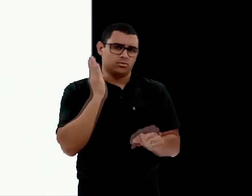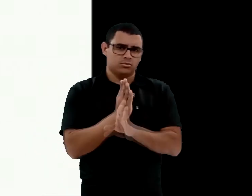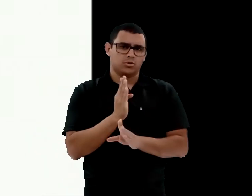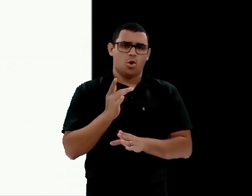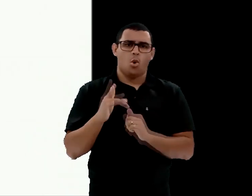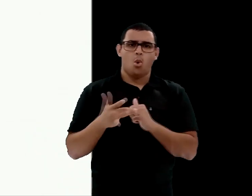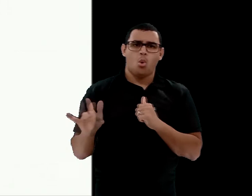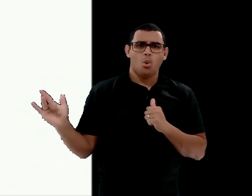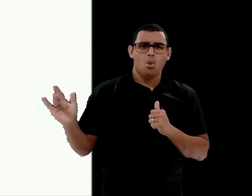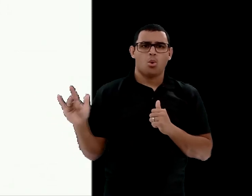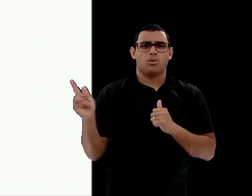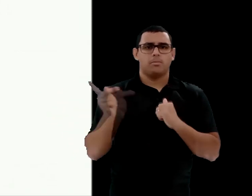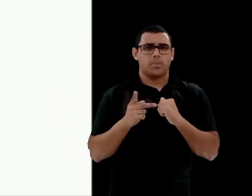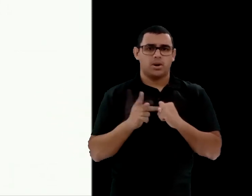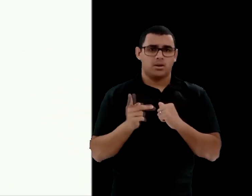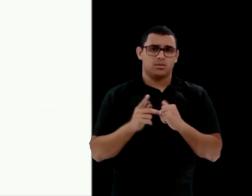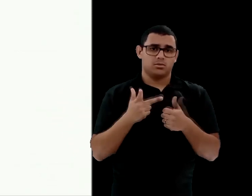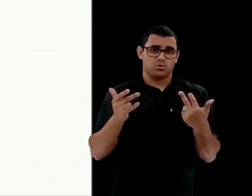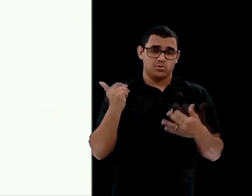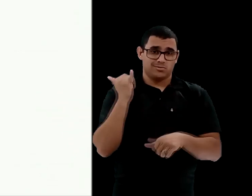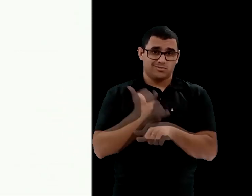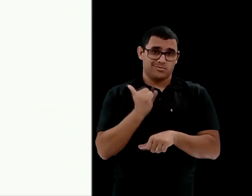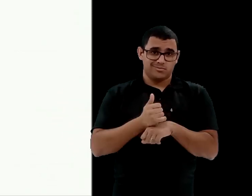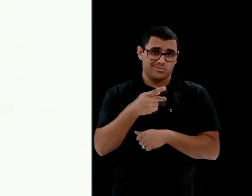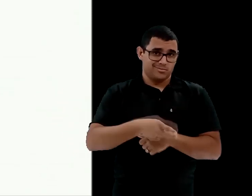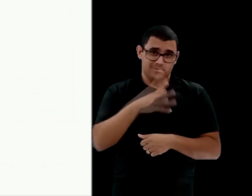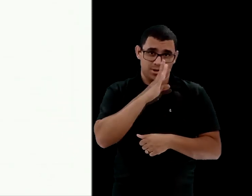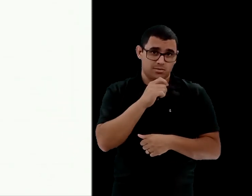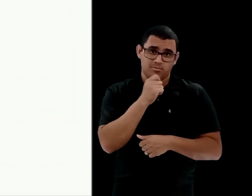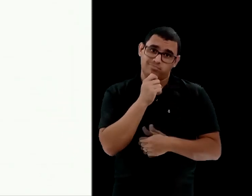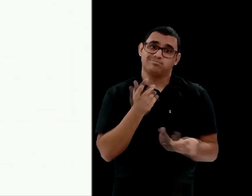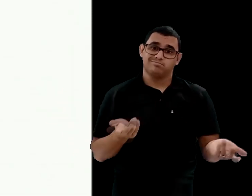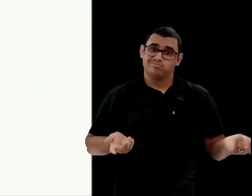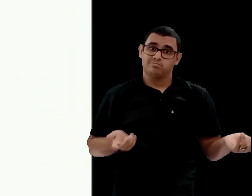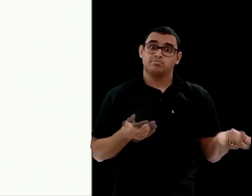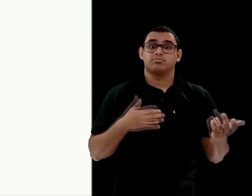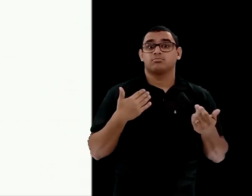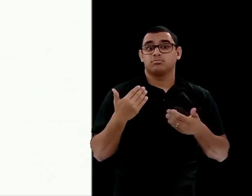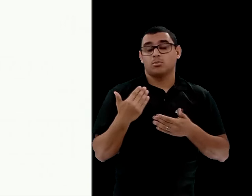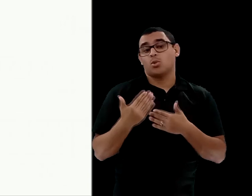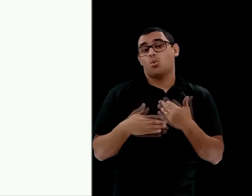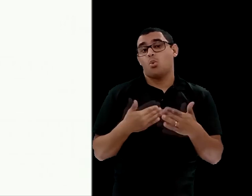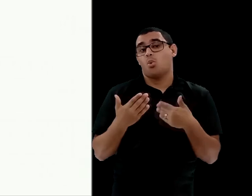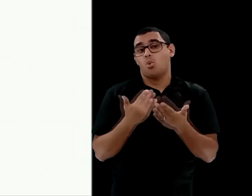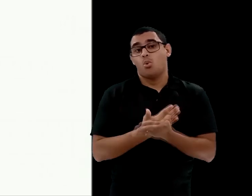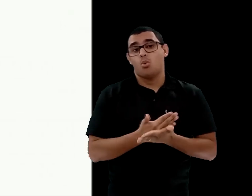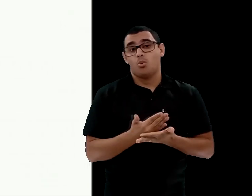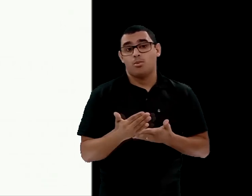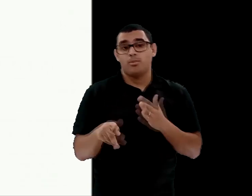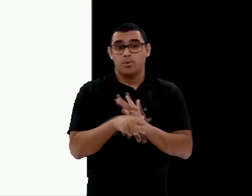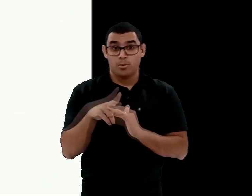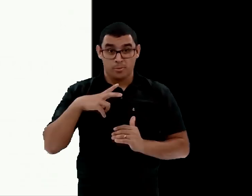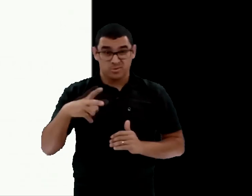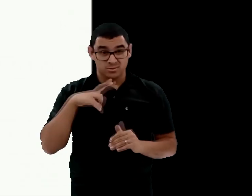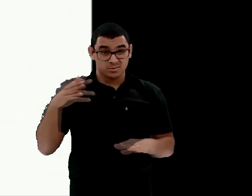não encontraram por aqui ouro, prata, esses metais que eram de grande interesse na época. Então, a